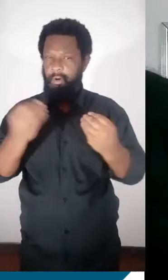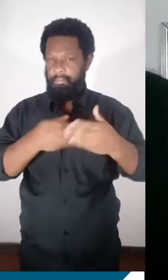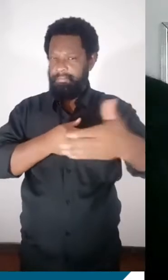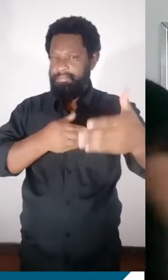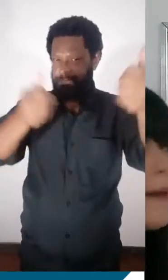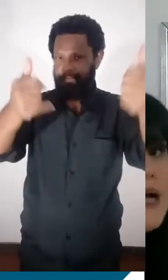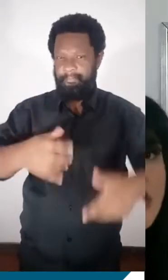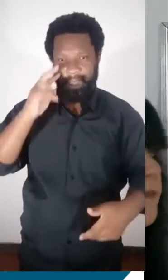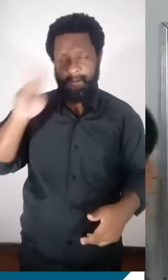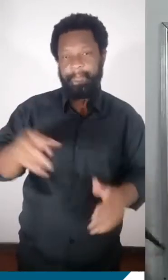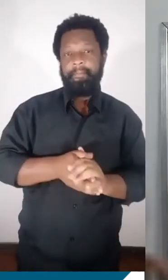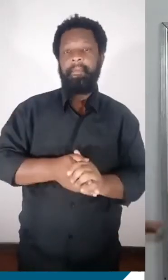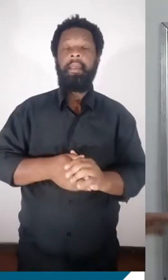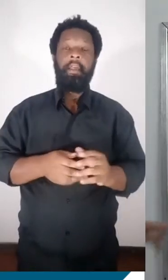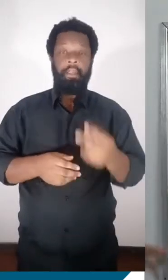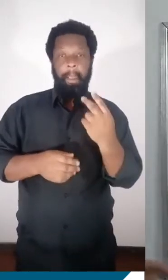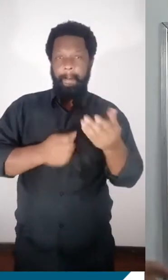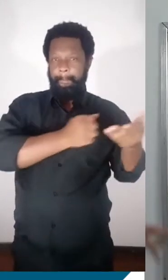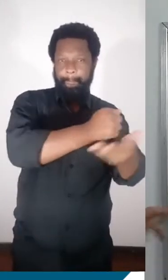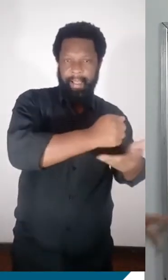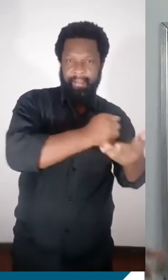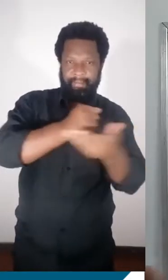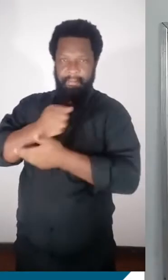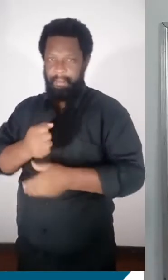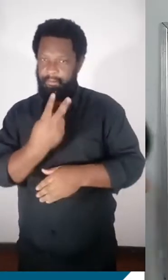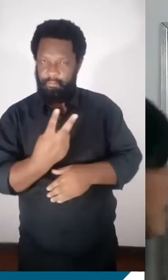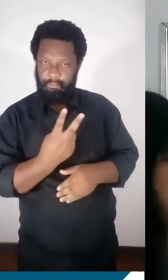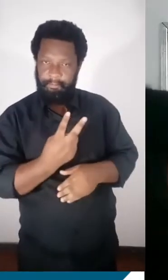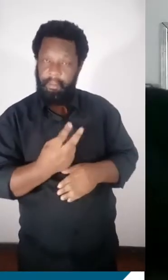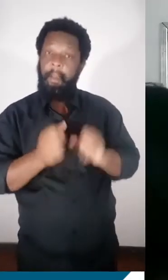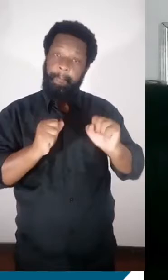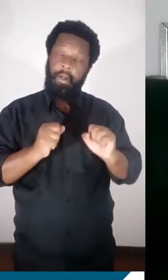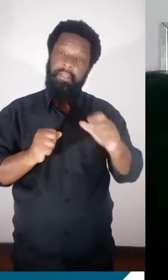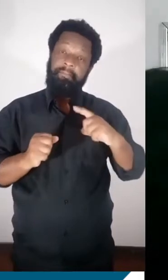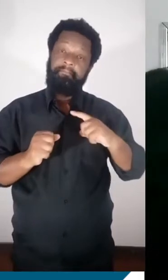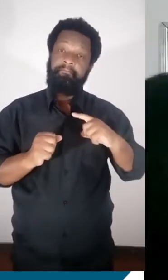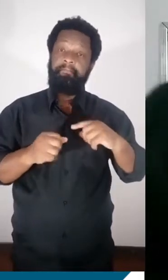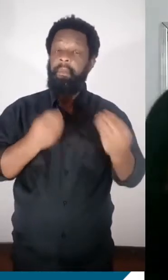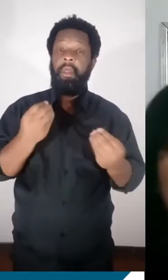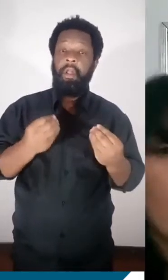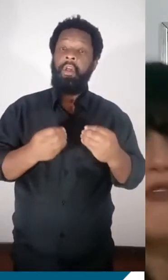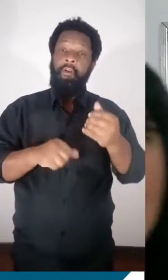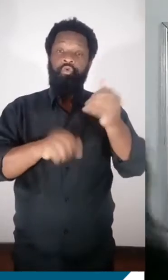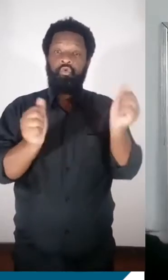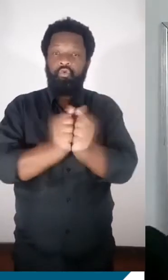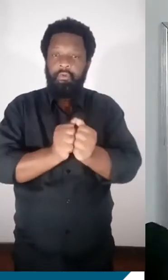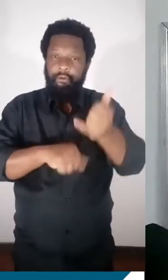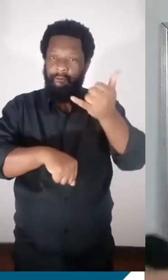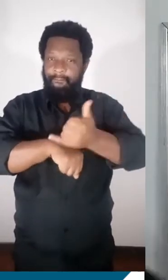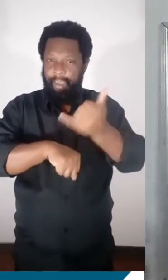como que isso aqui fica na prática. Coloquei aqui as duas bases que podem ser formadas com